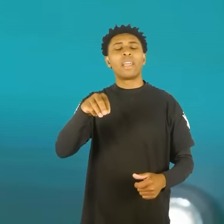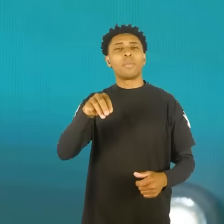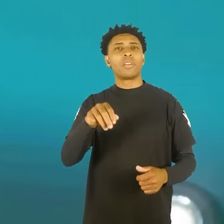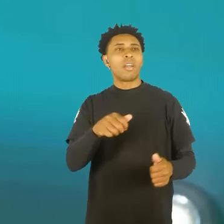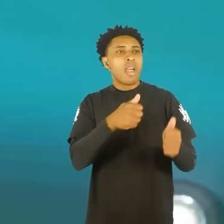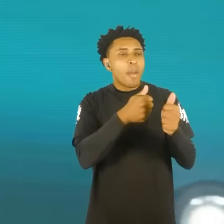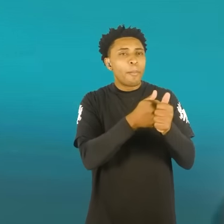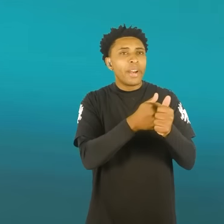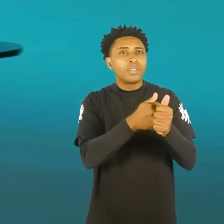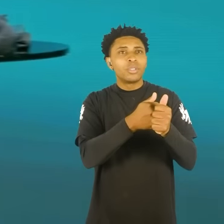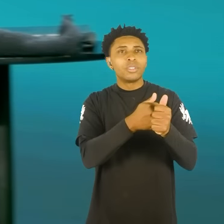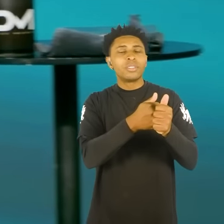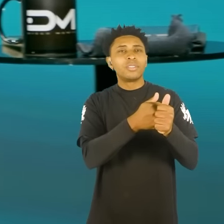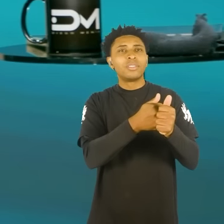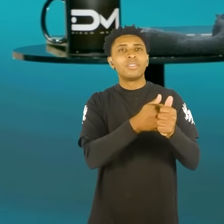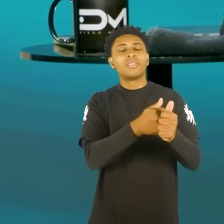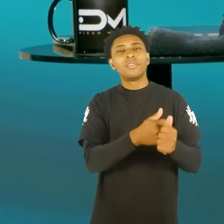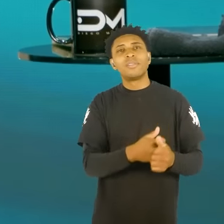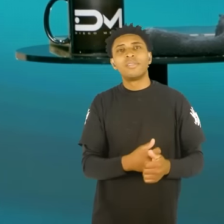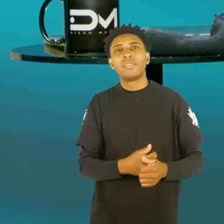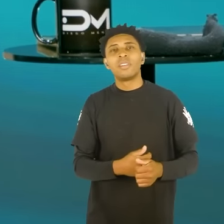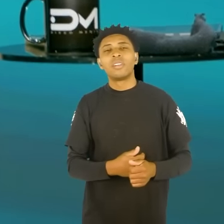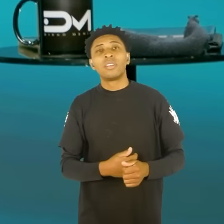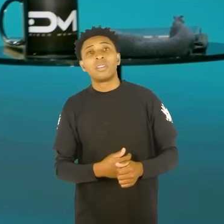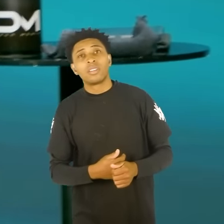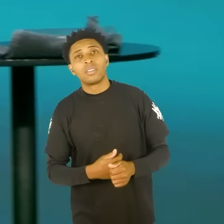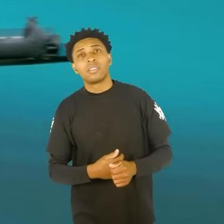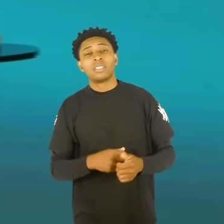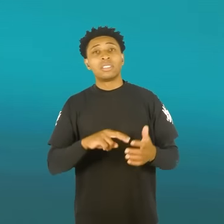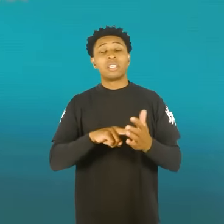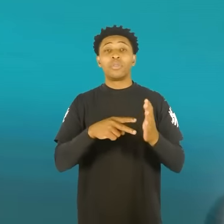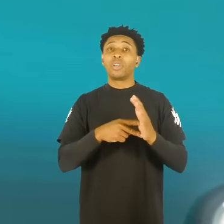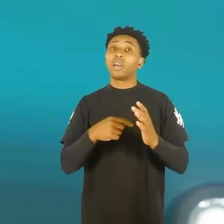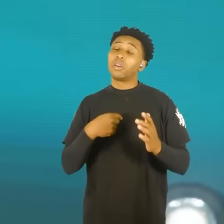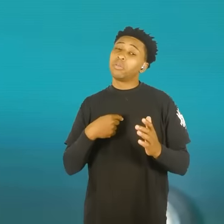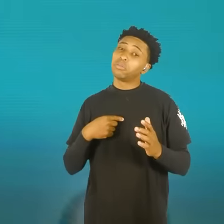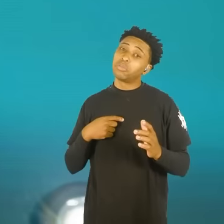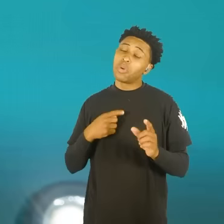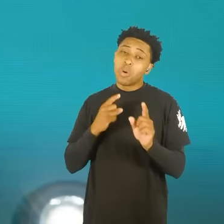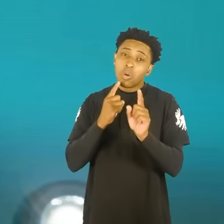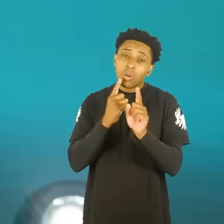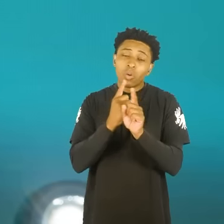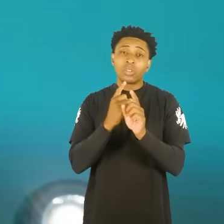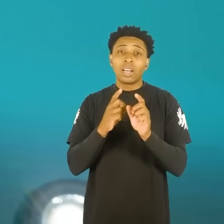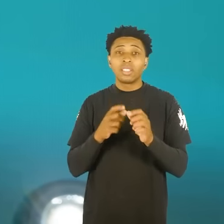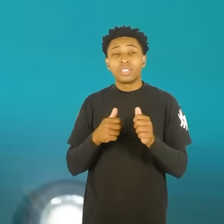igreja, eu estou a caminho da igreja. Eu estou chegando. 1,5 km é muito perto.